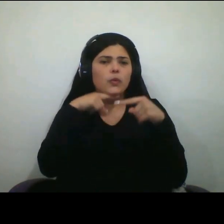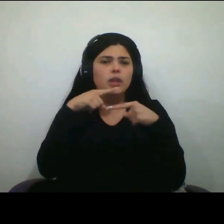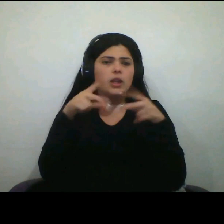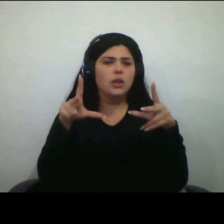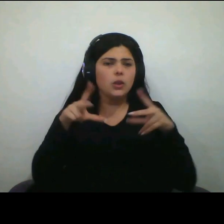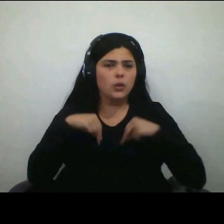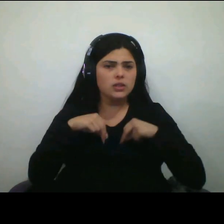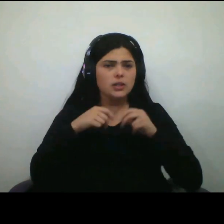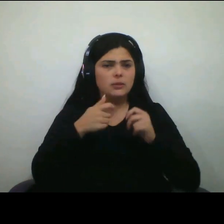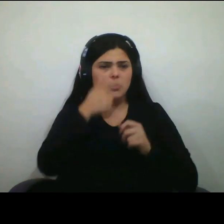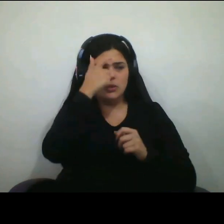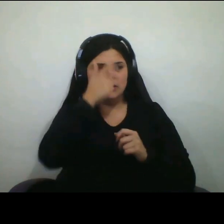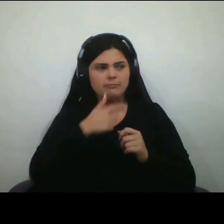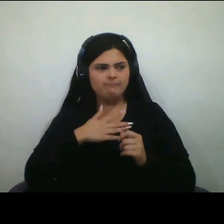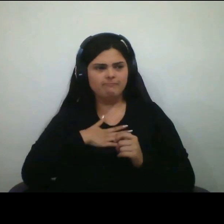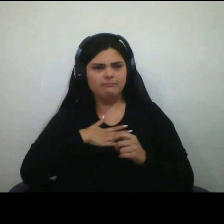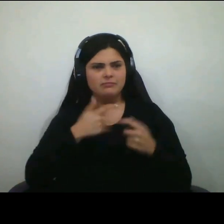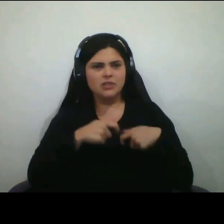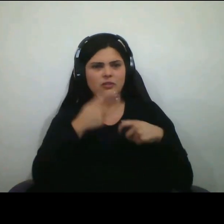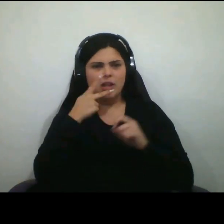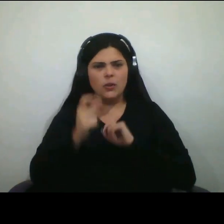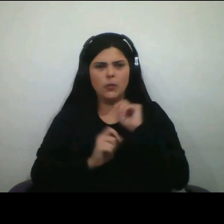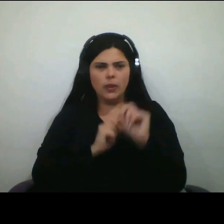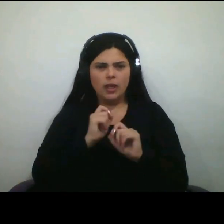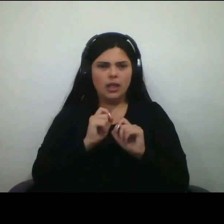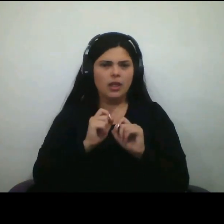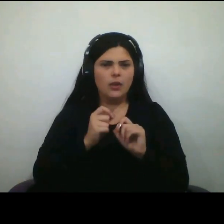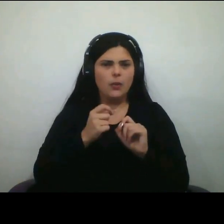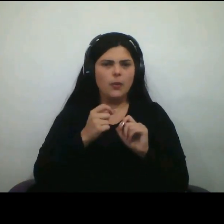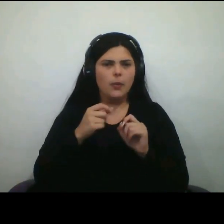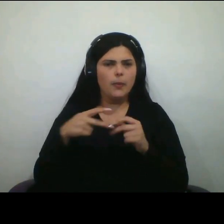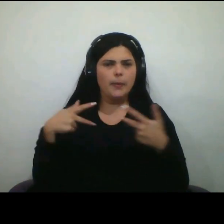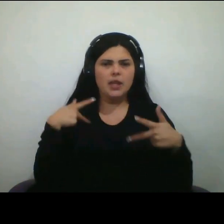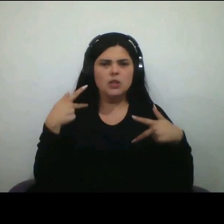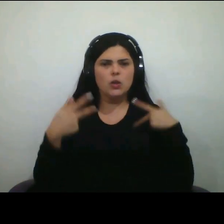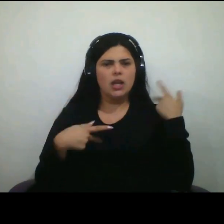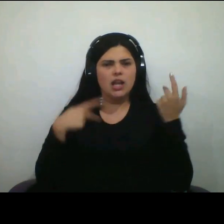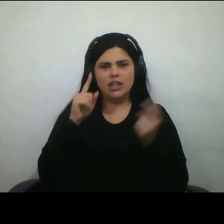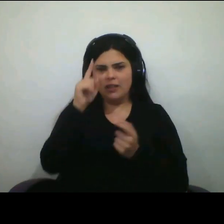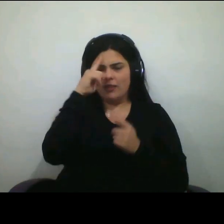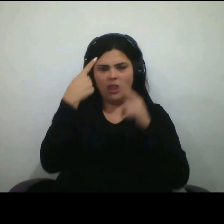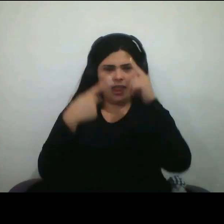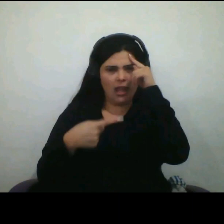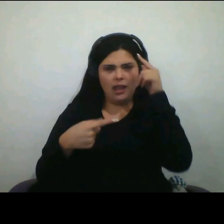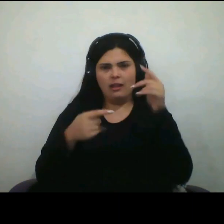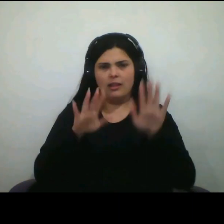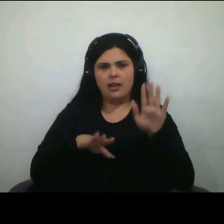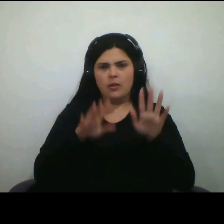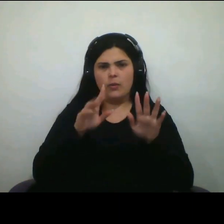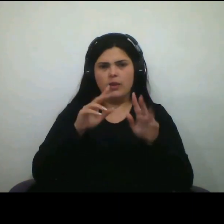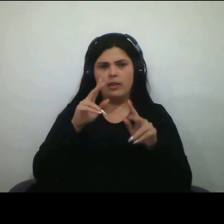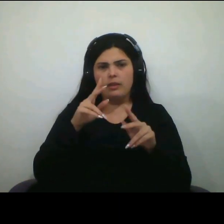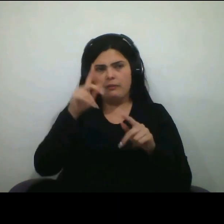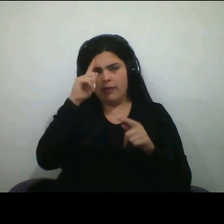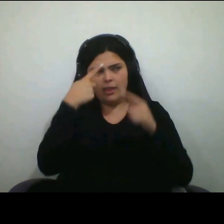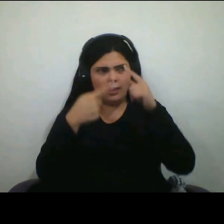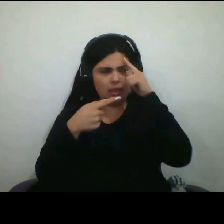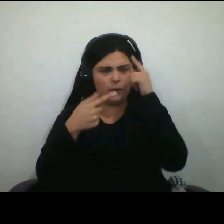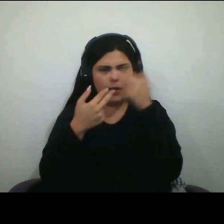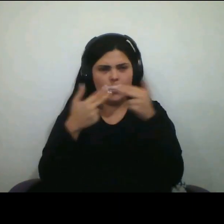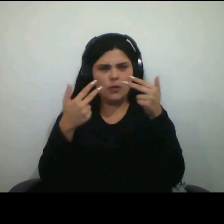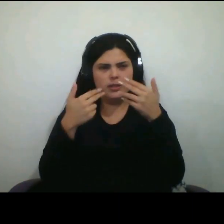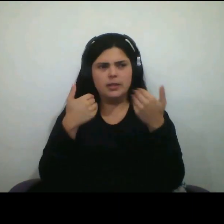posso ser eu mesmo? Ou eu tenho que adotar um personagem? Ou eu tenho que adotar, talvez, uma máscara para bater um